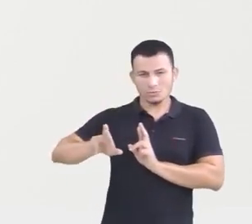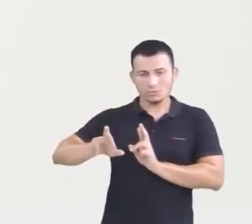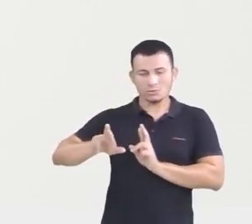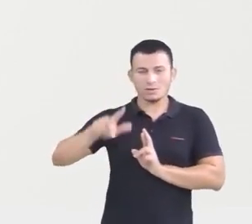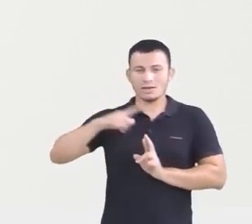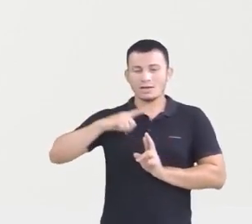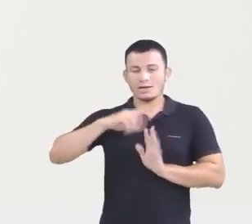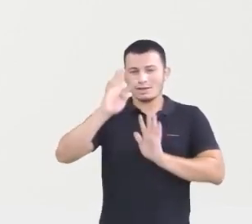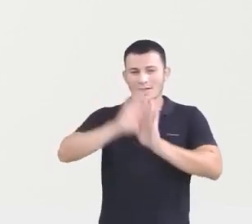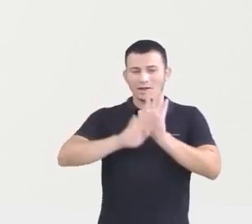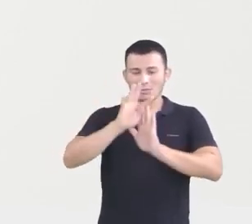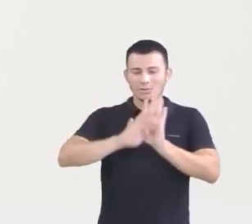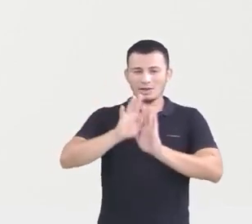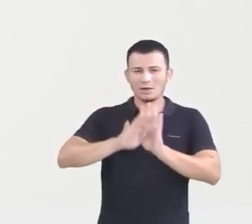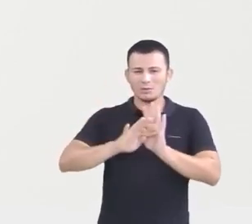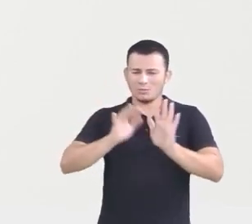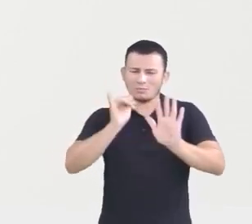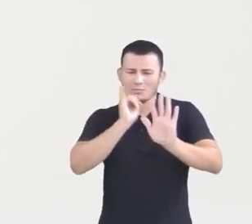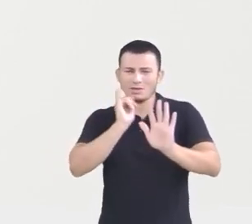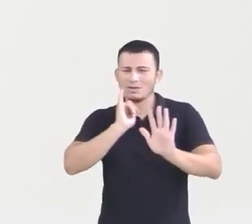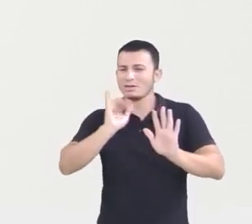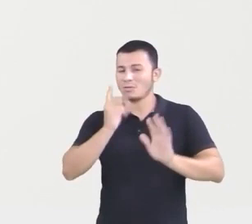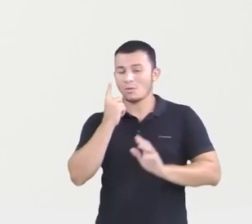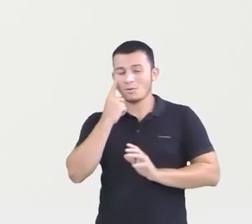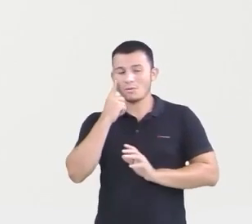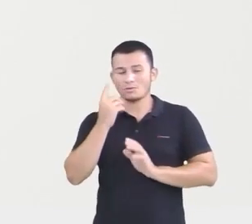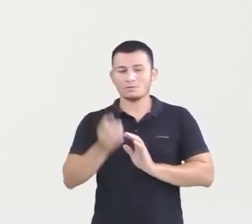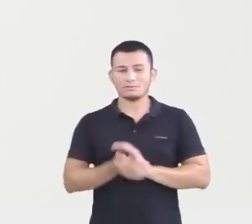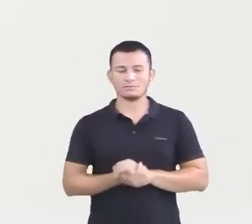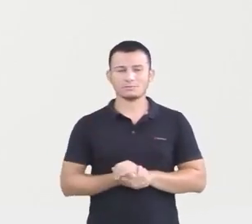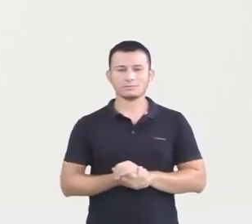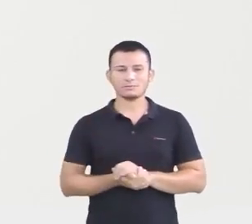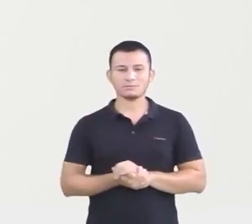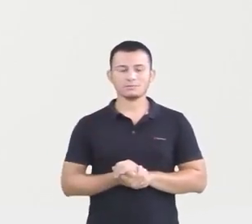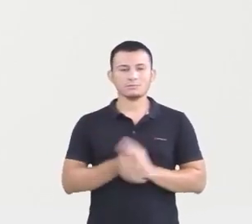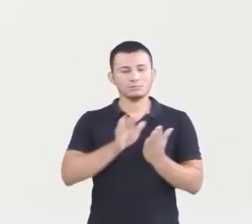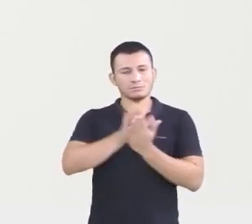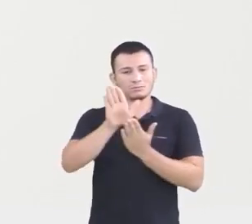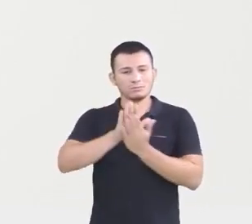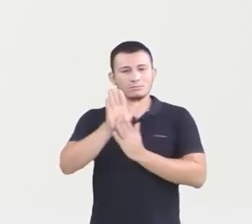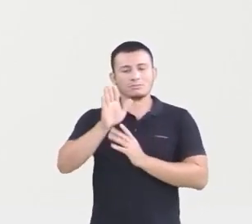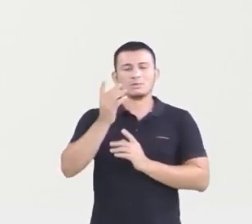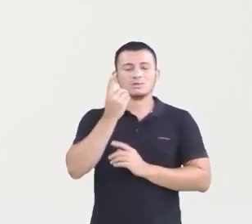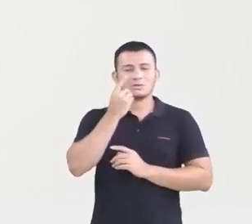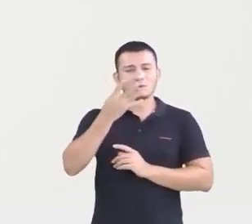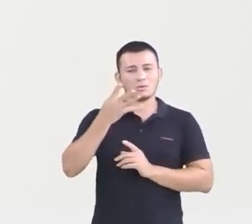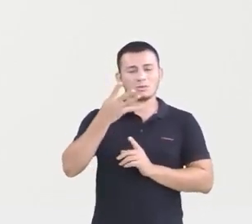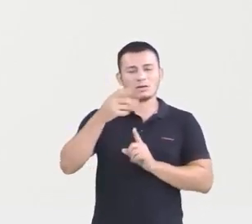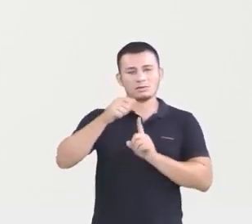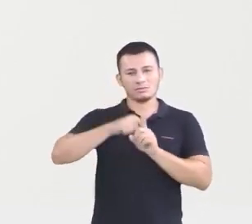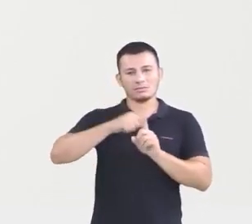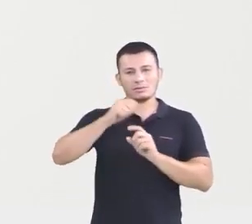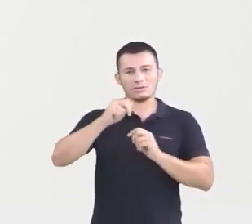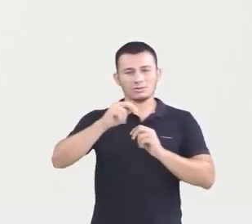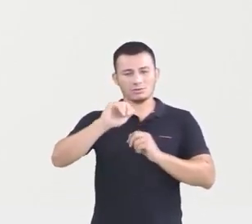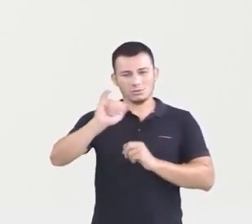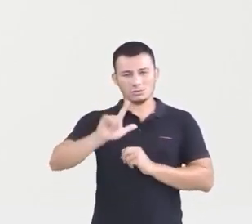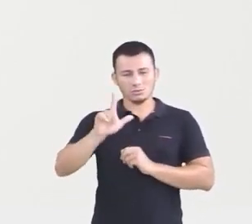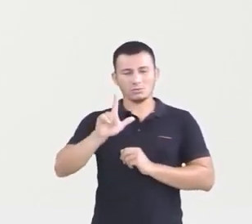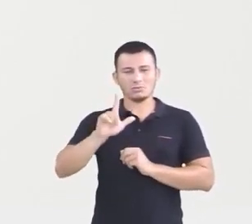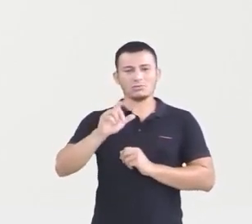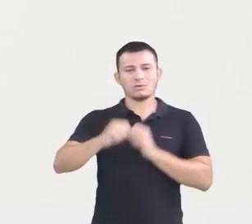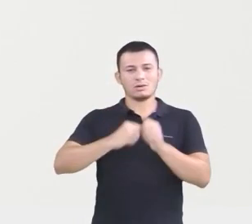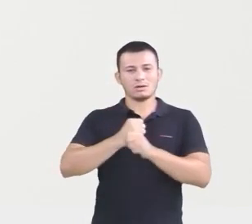um texto mais ou menos assim. Publicado em 4 de julho de 1865 por